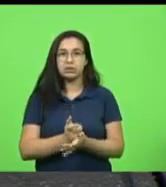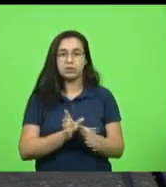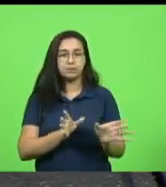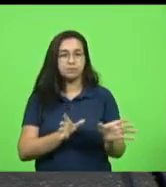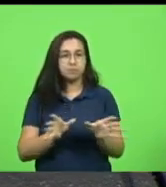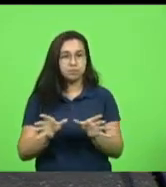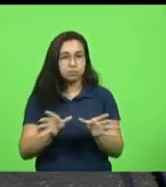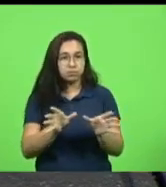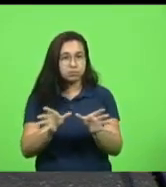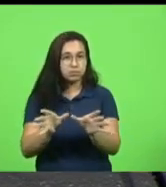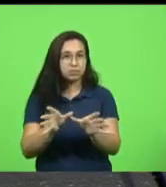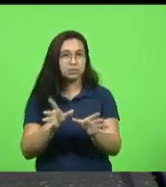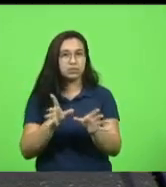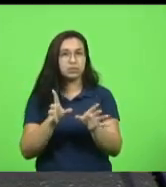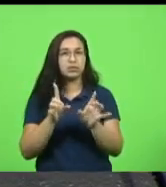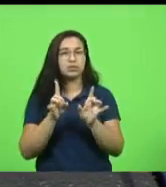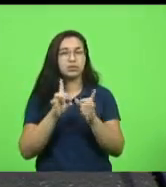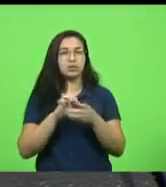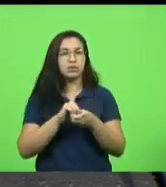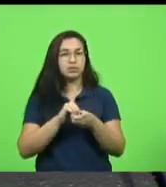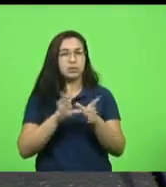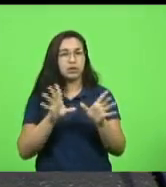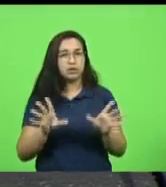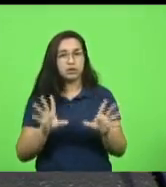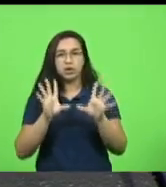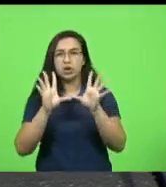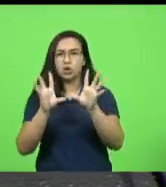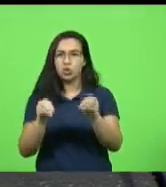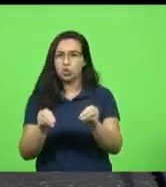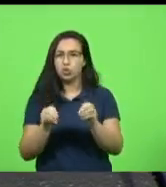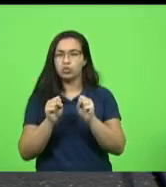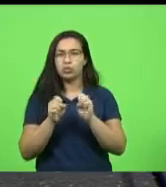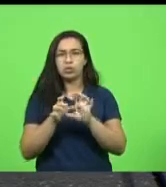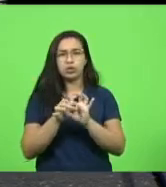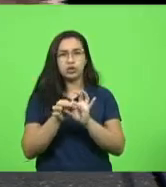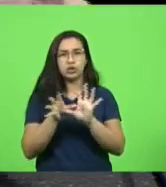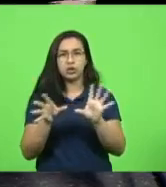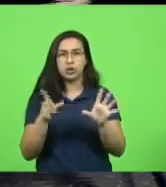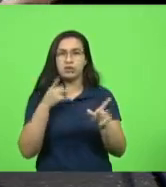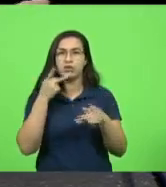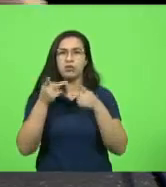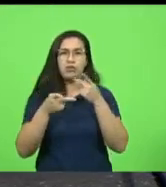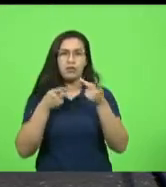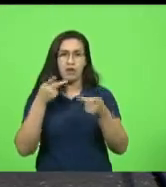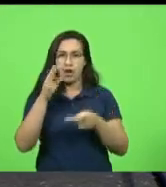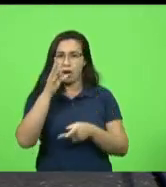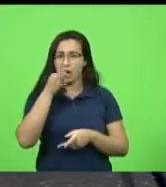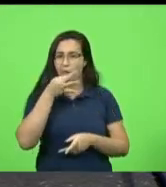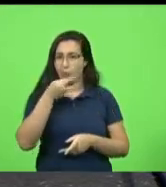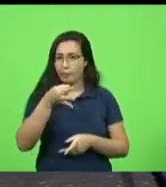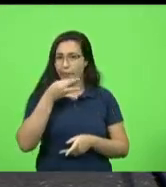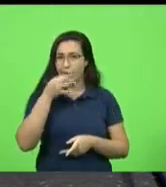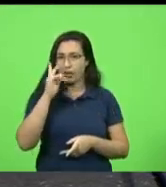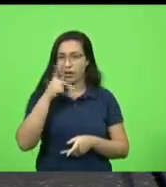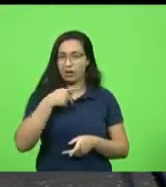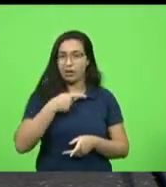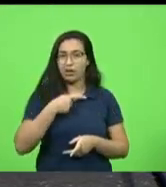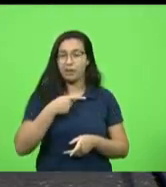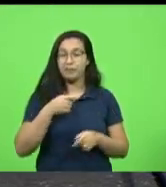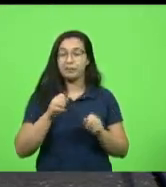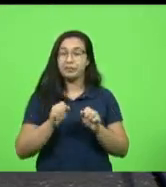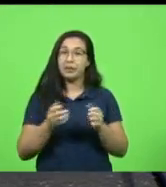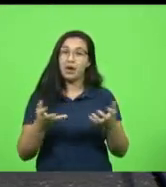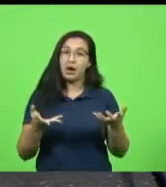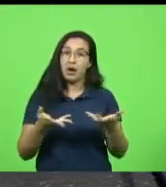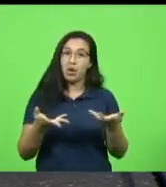democracia, dando voz a todos. E tenho, agora, claro, a comissão